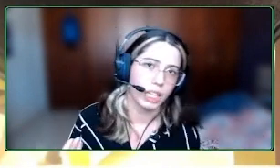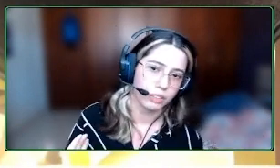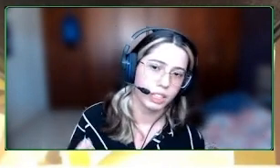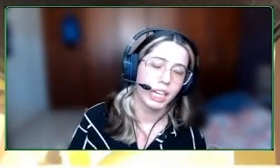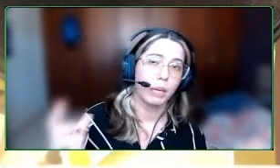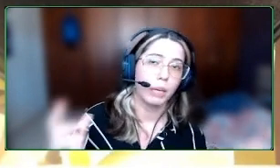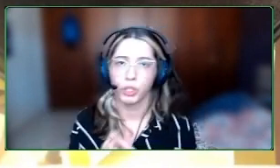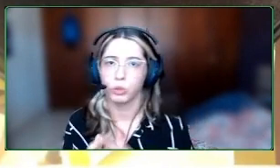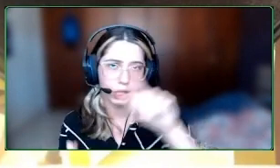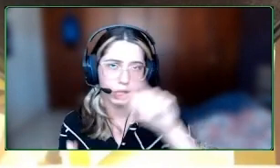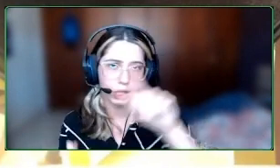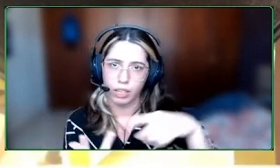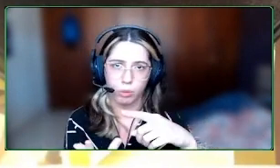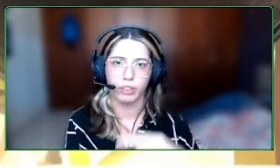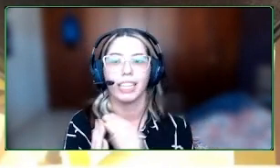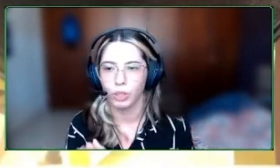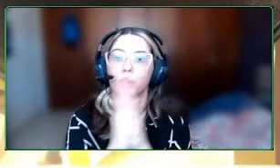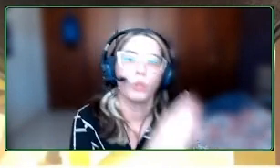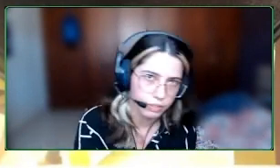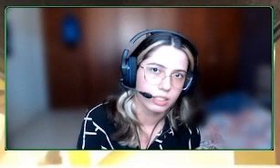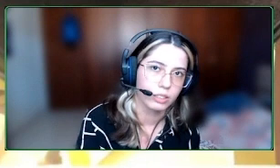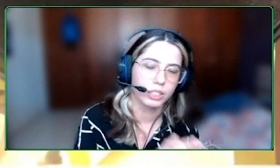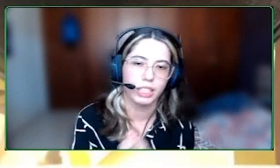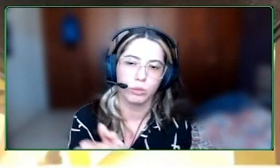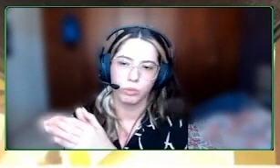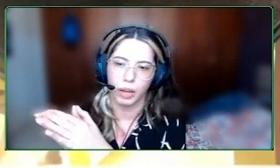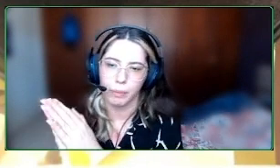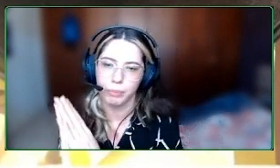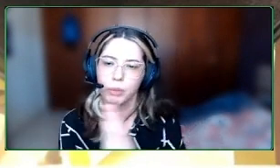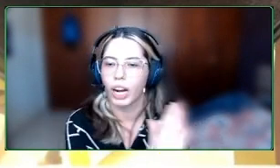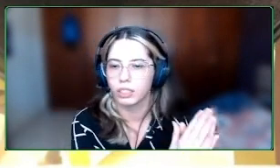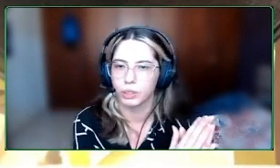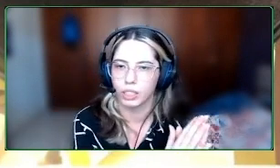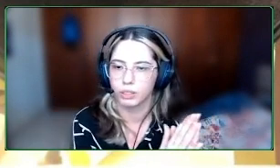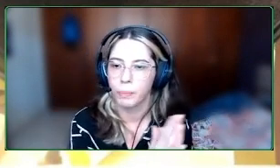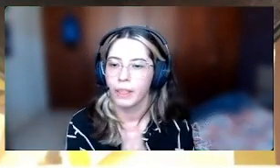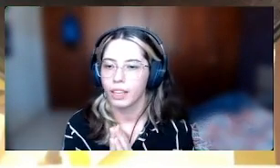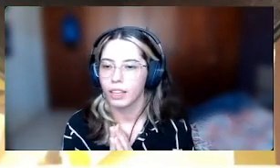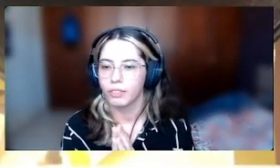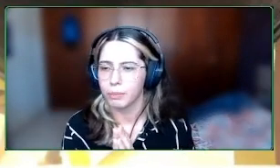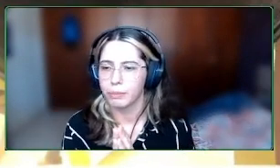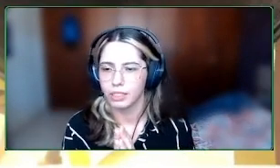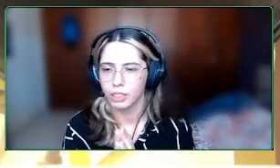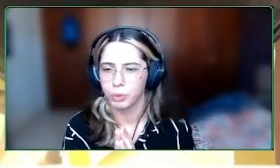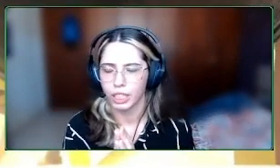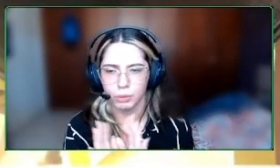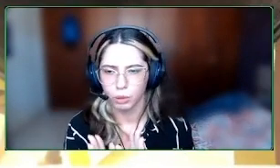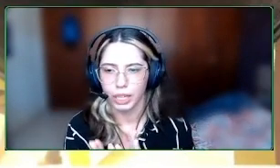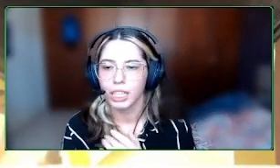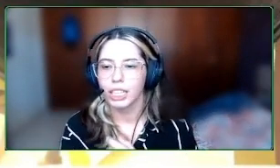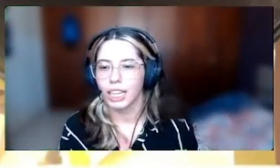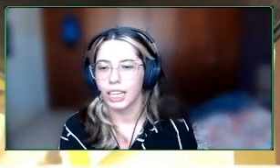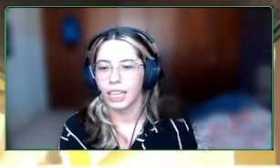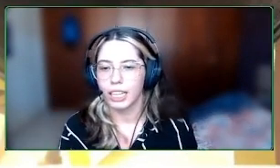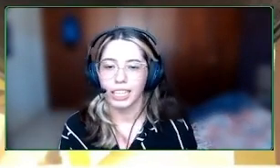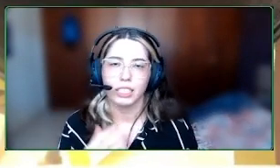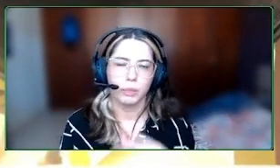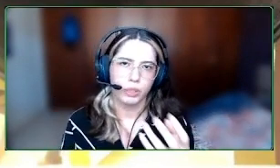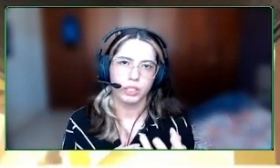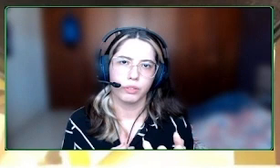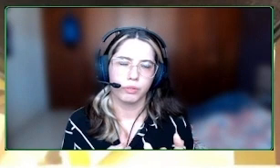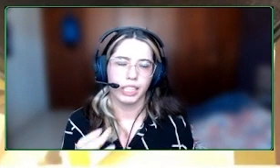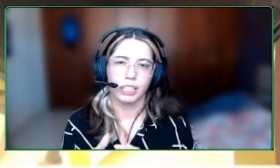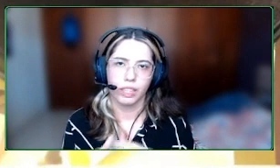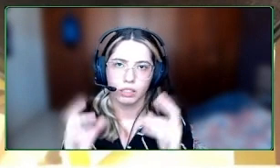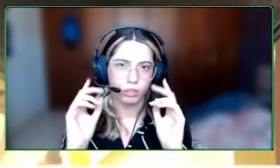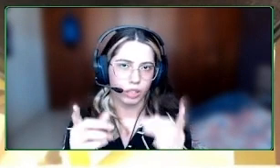dias ao ar livre, e depois repetiram todo esse processo, como eu falei, durante 2 vezes. Então, eles fizeram... É bem demorado esse processo. Falei bastante processo, mas tudo bem. E a análise